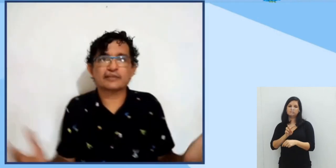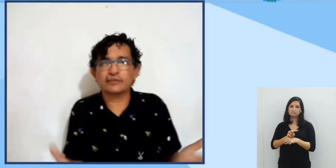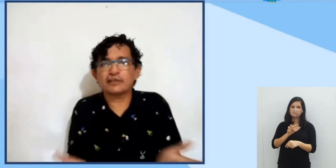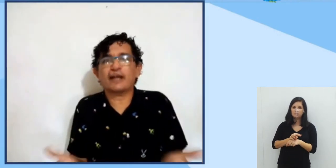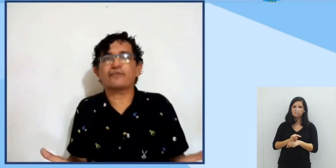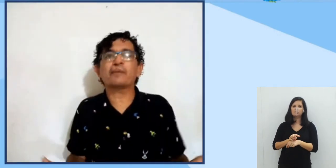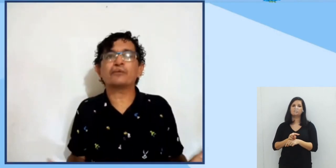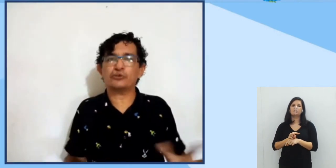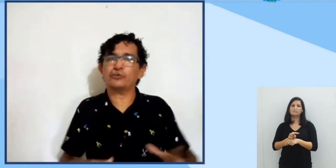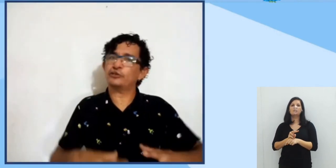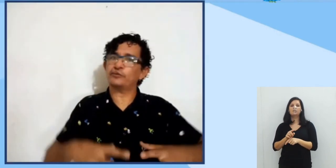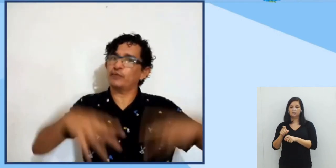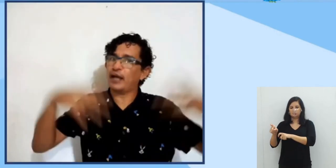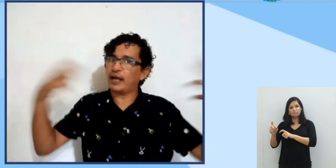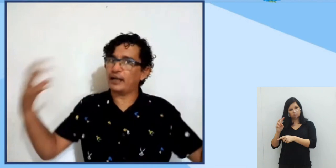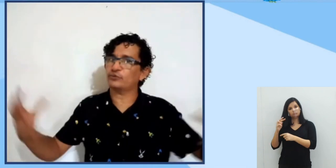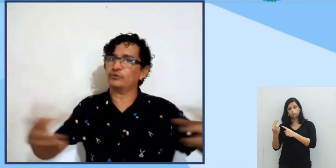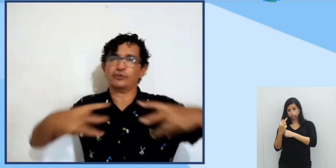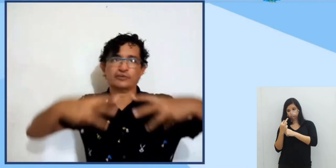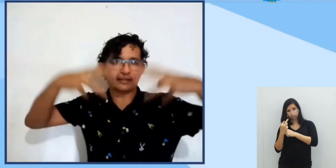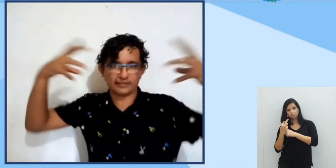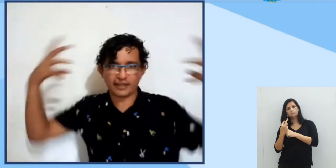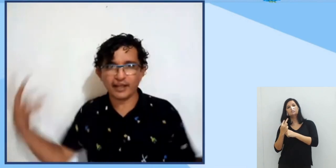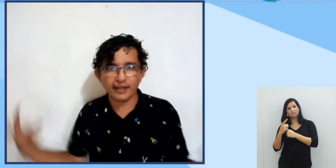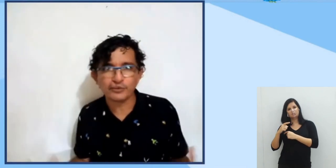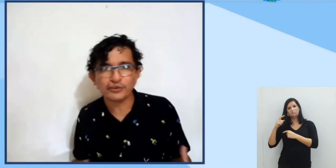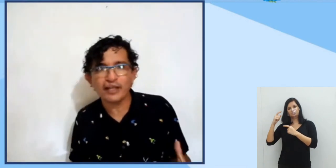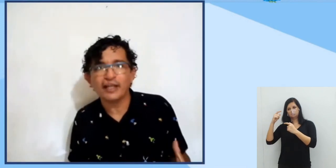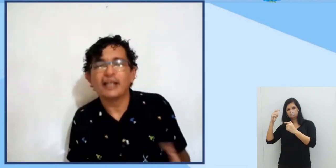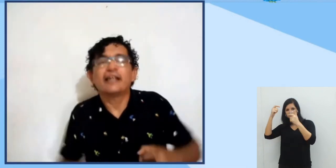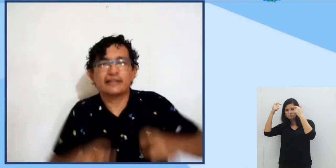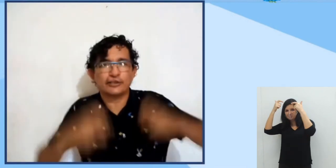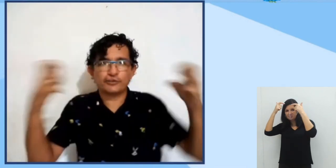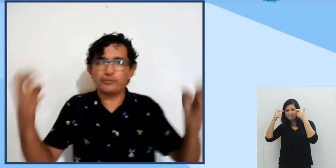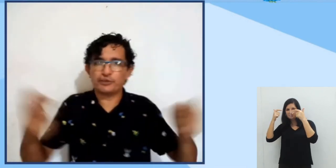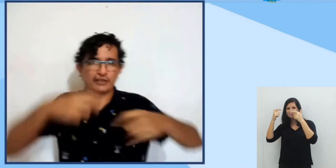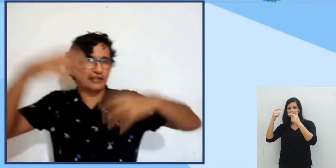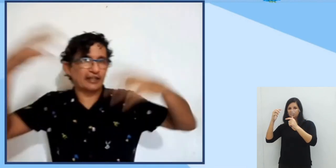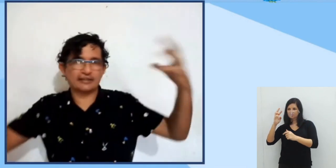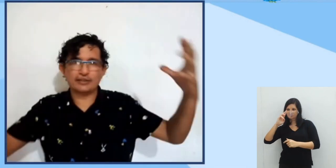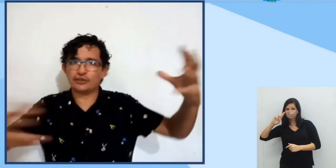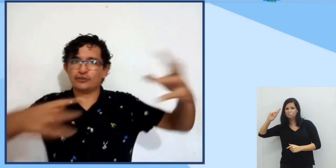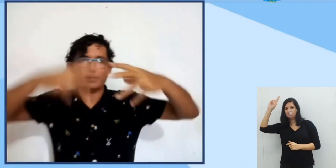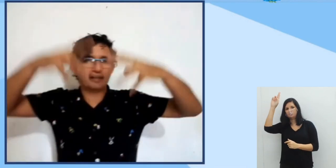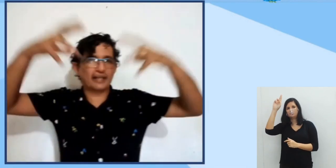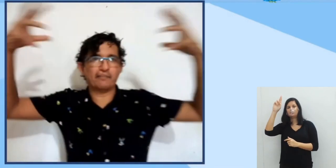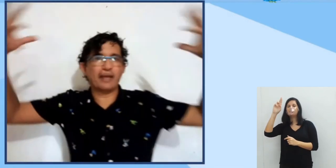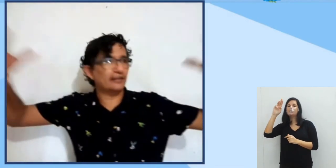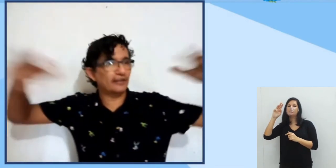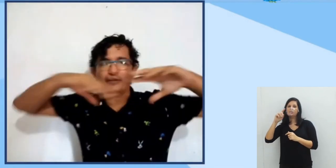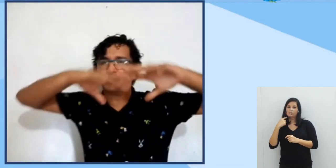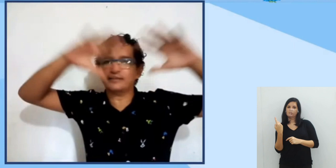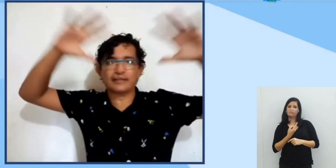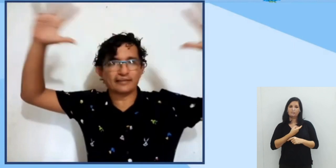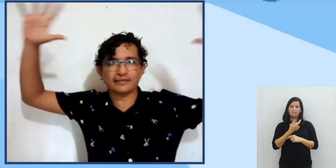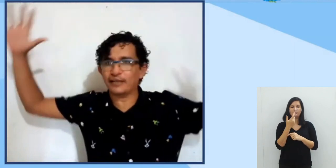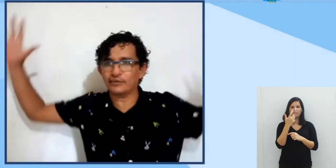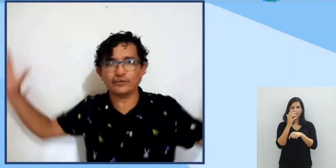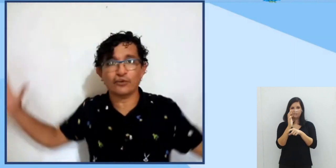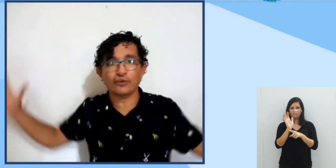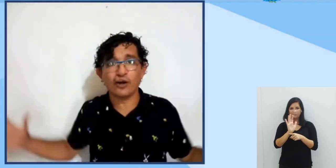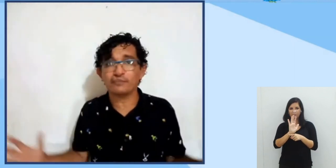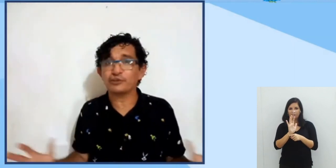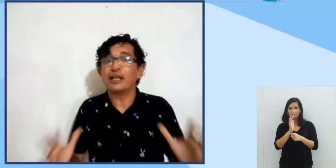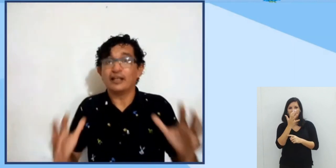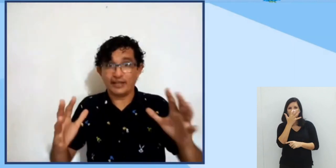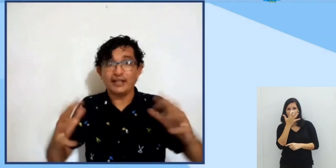essa proteção se dava pelos senhores feudais, pelos seus castelos, né? Esses filmes que a gente assiste sobre a Idade Média e vê aqueles